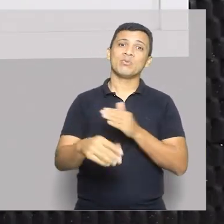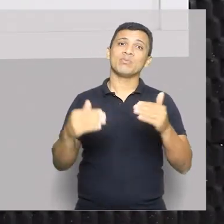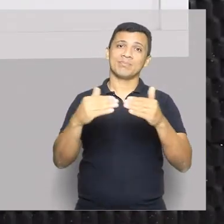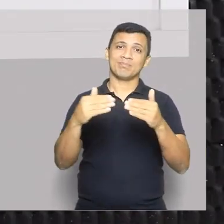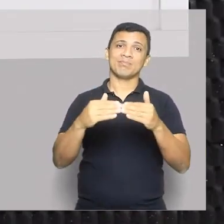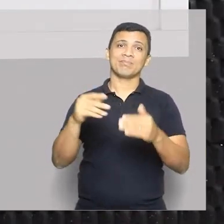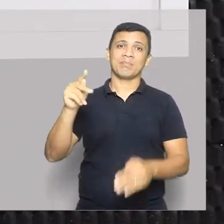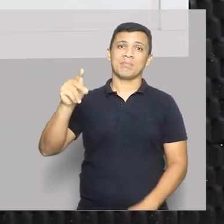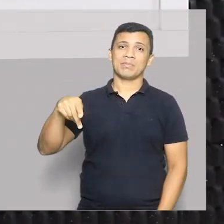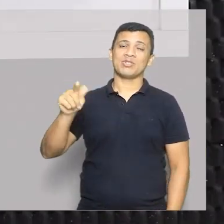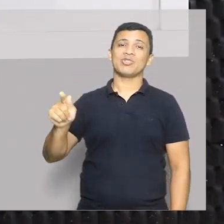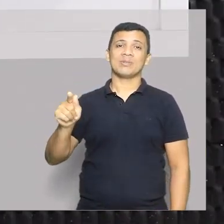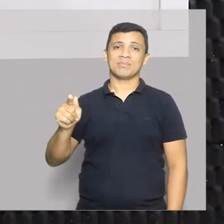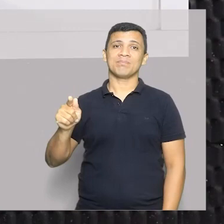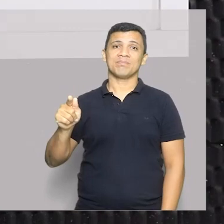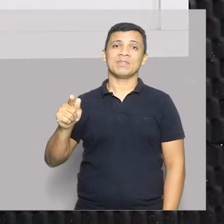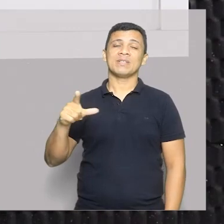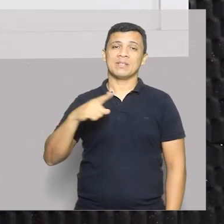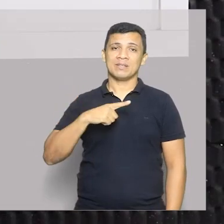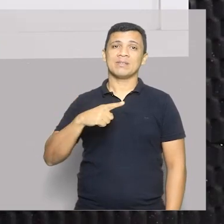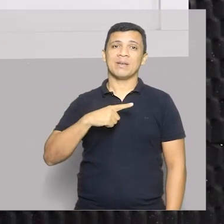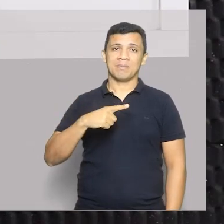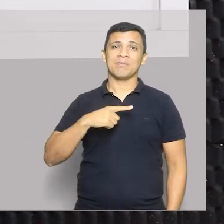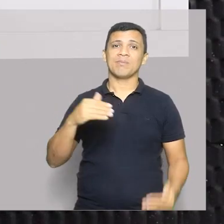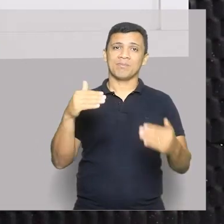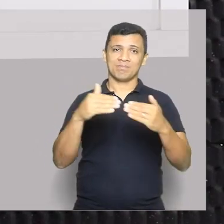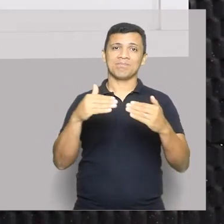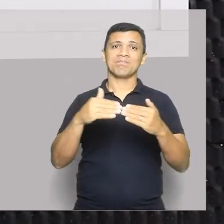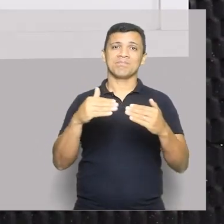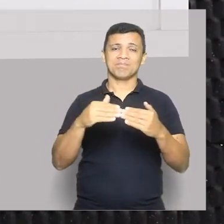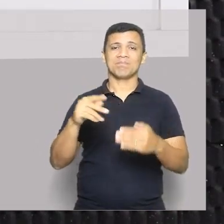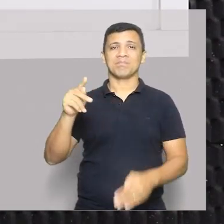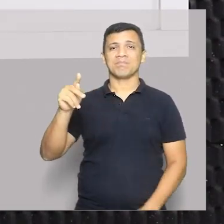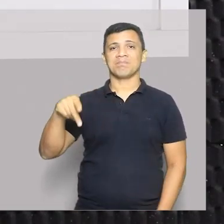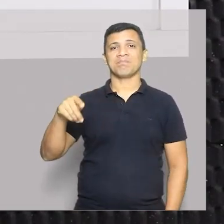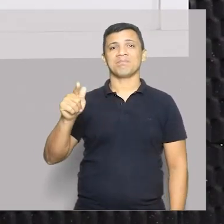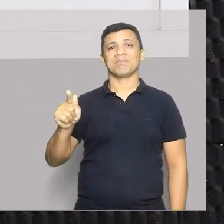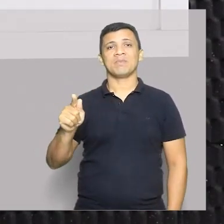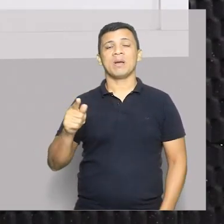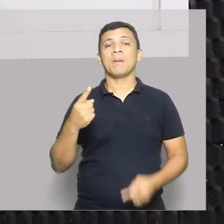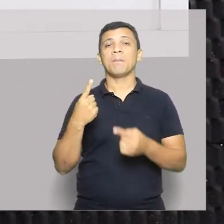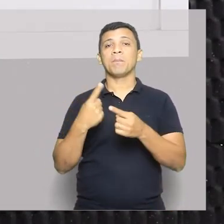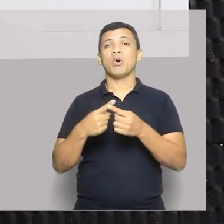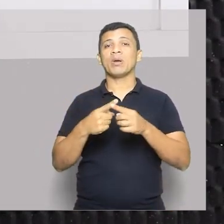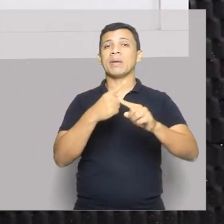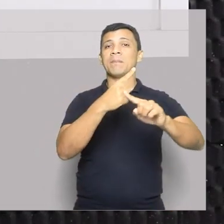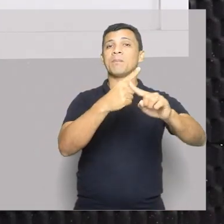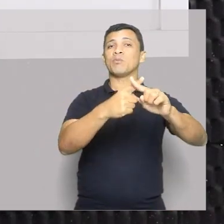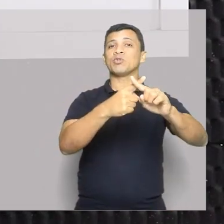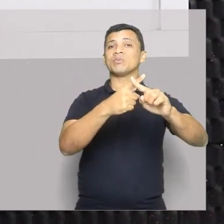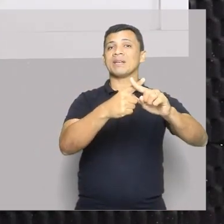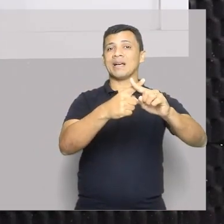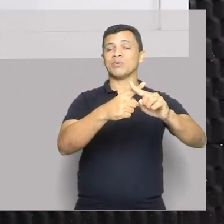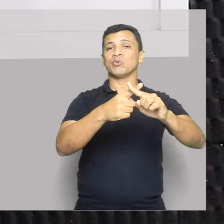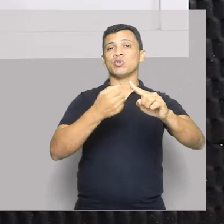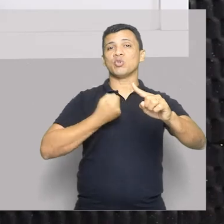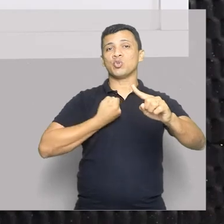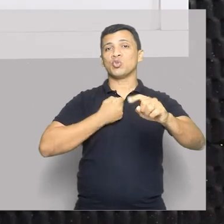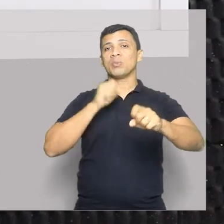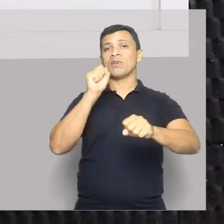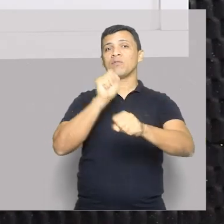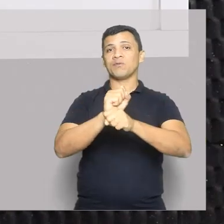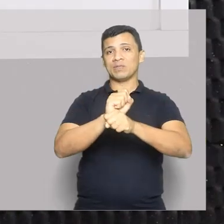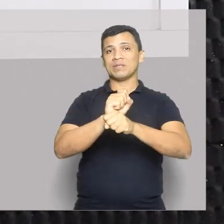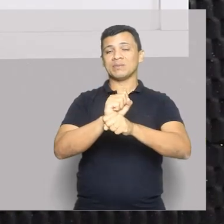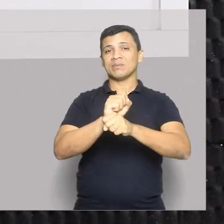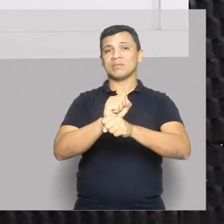de contaminados têm esse comportamento de progressão geométrica, já que foram multiplicados por um valor fixo determinado